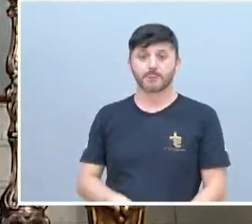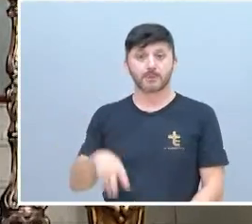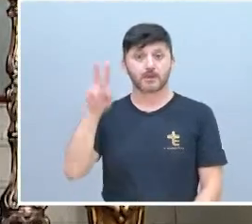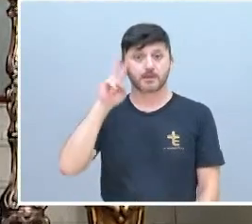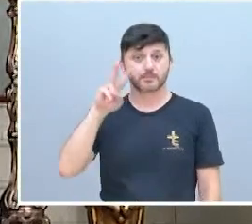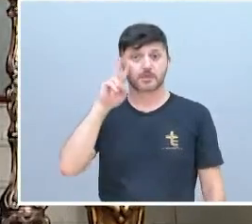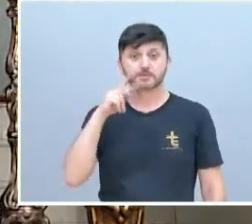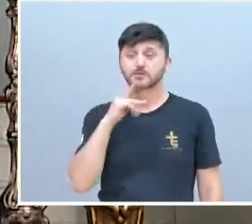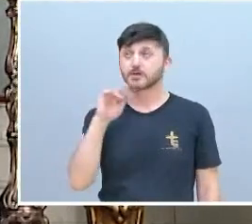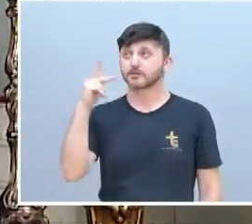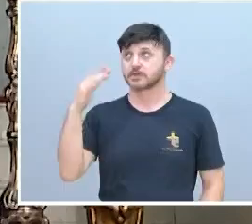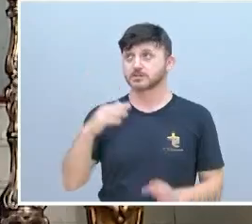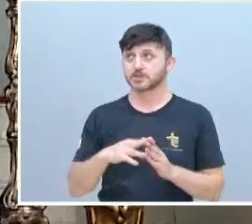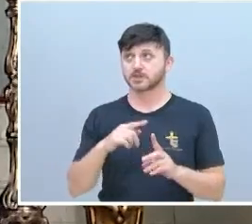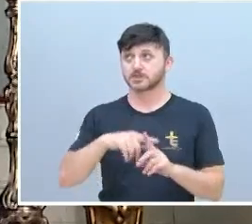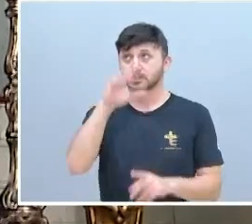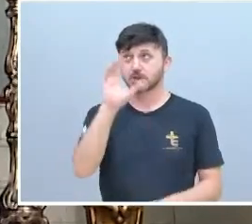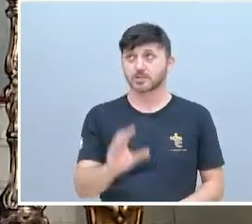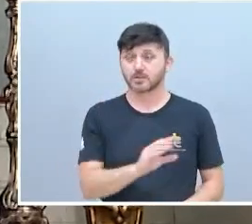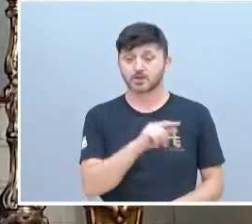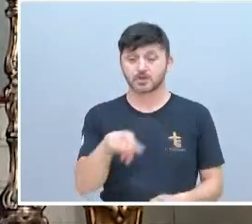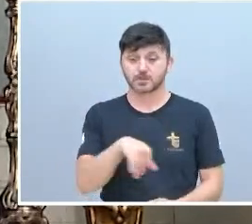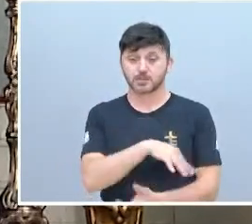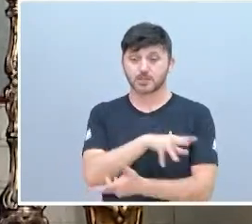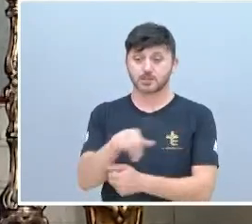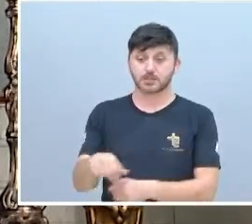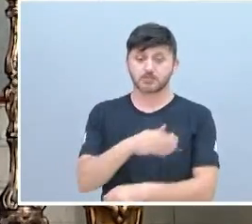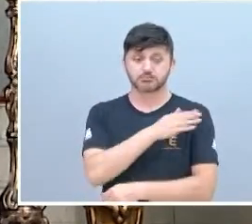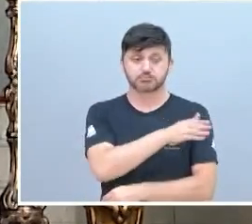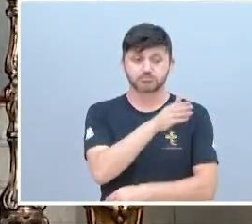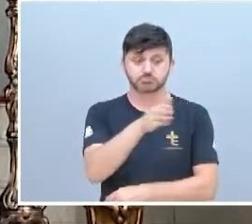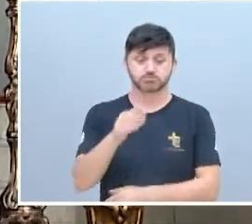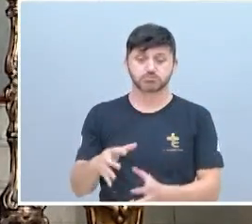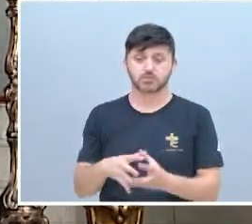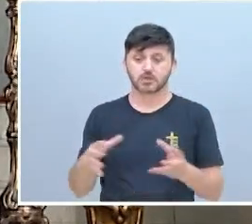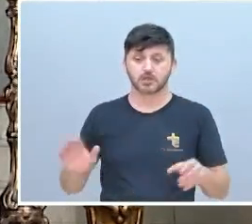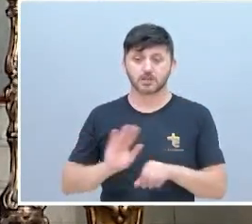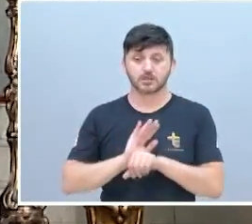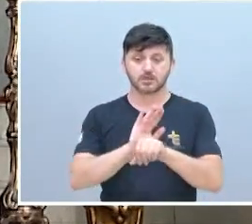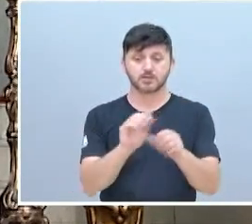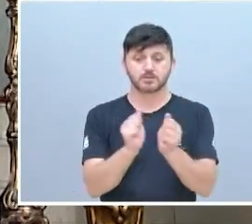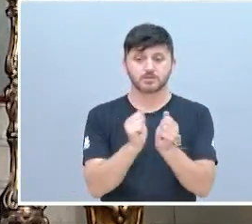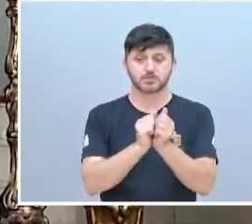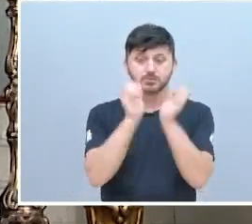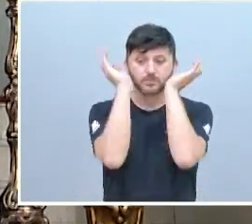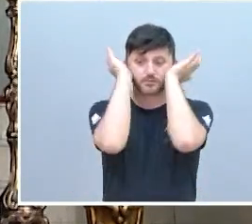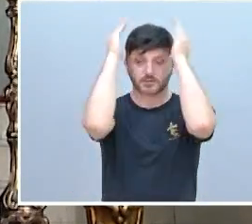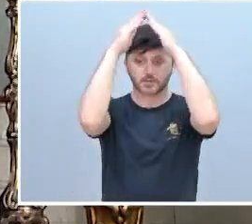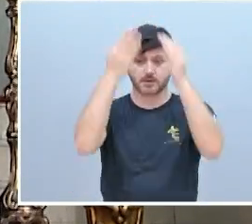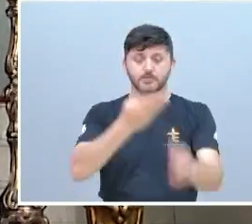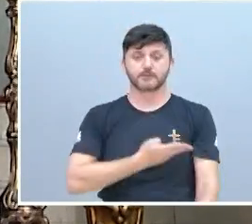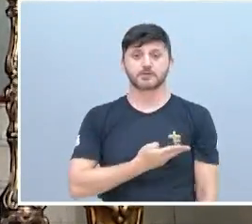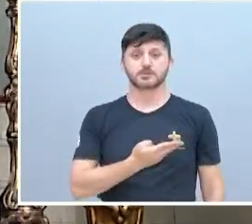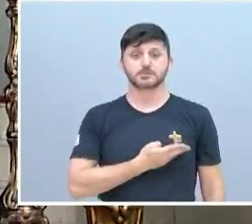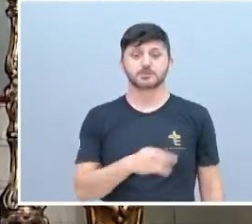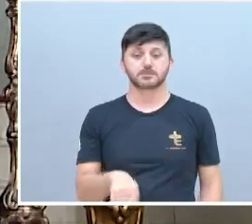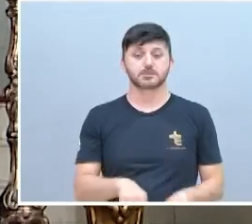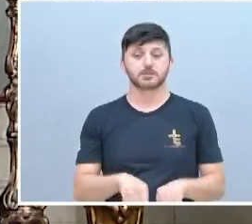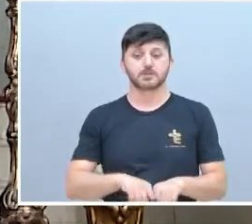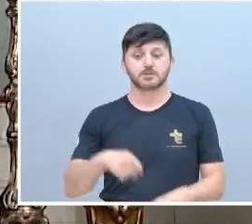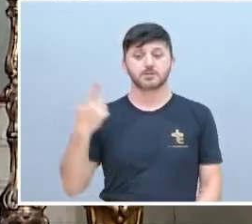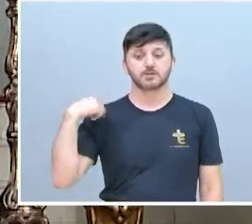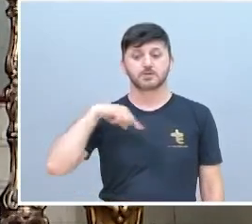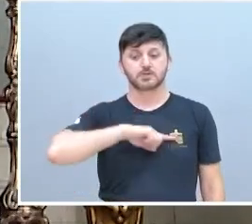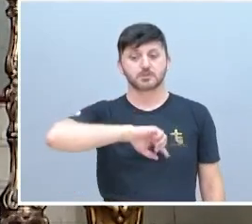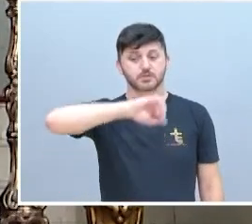Espírito. Lembrai-vos, ó Pai, da vossa Igreja que se faz presente pelo mundo inteiro. Que ela cresça na caridade com o Papa